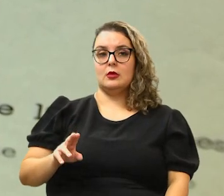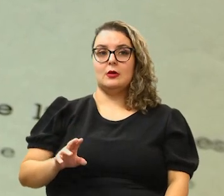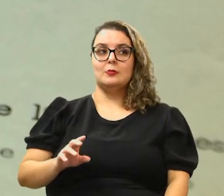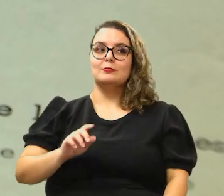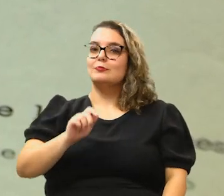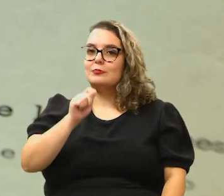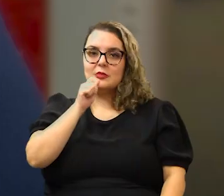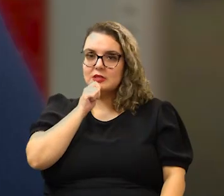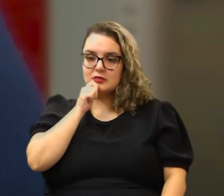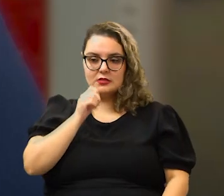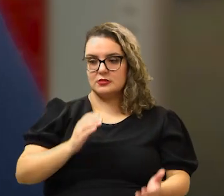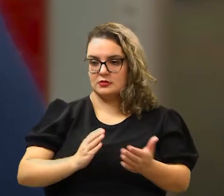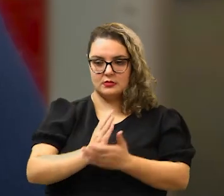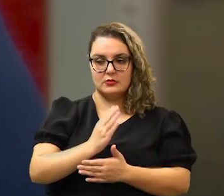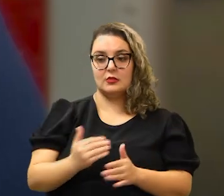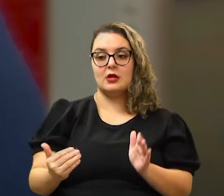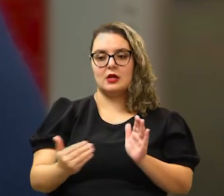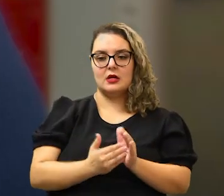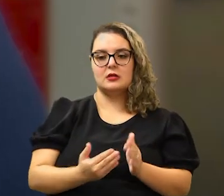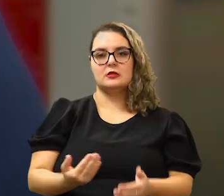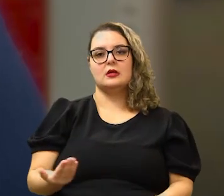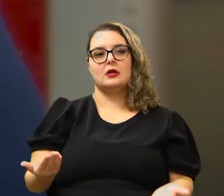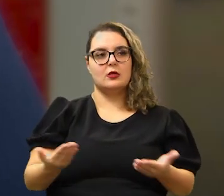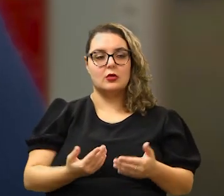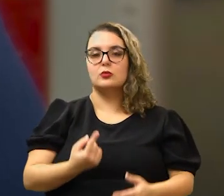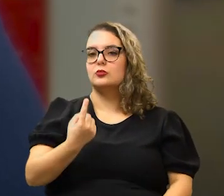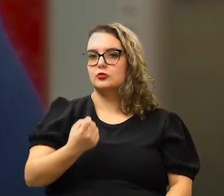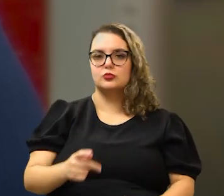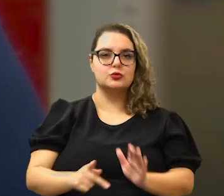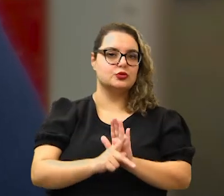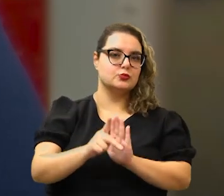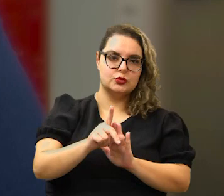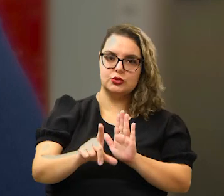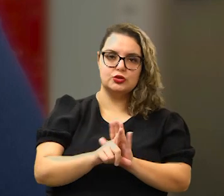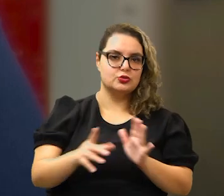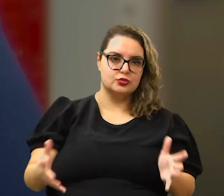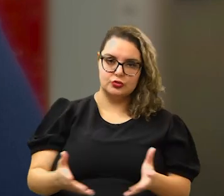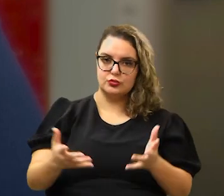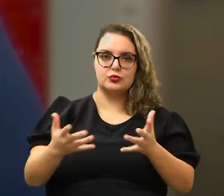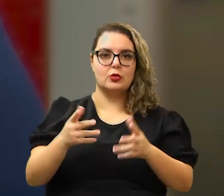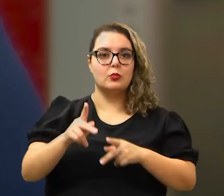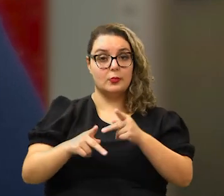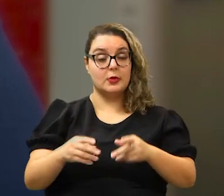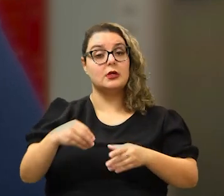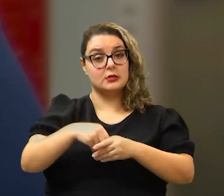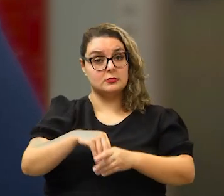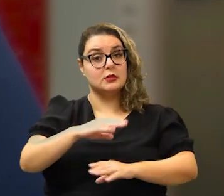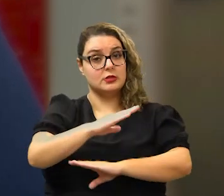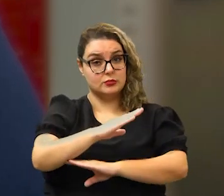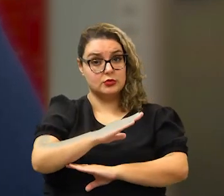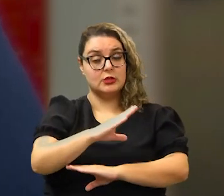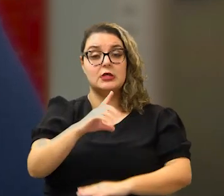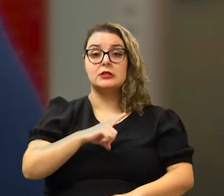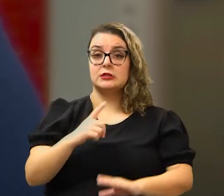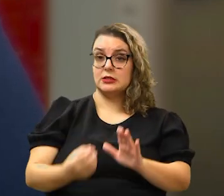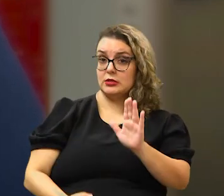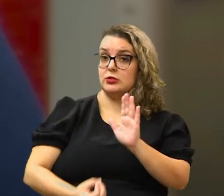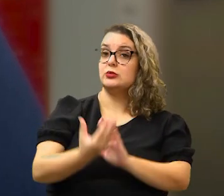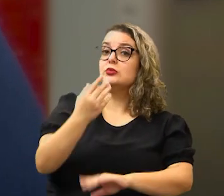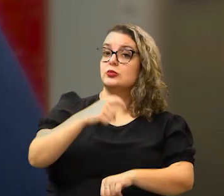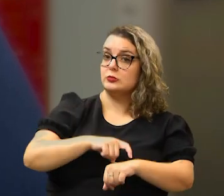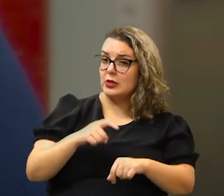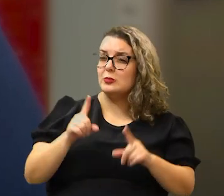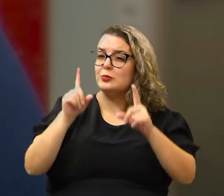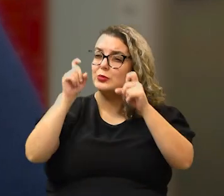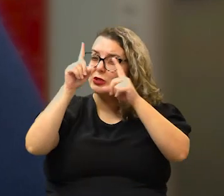ser aprovada. Foi até agora o único projeto de lei de iniciativa popular que teve na Câmara. E embora a Câmara tenha sido criada num momento